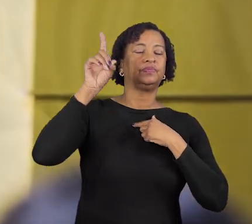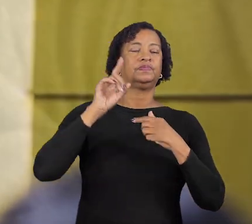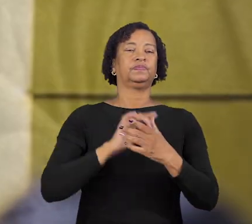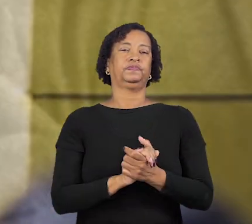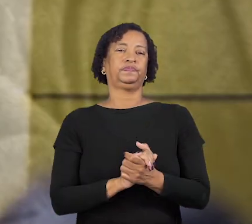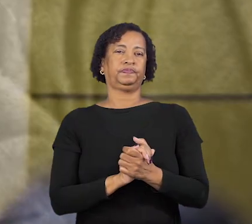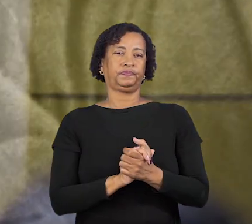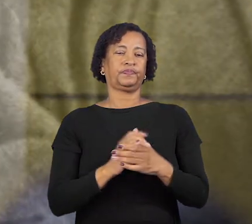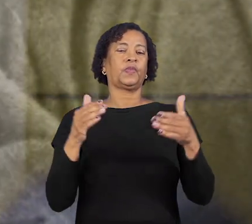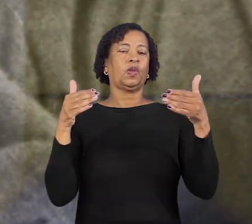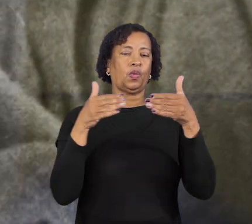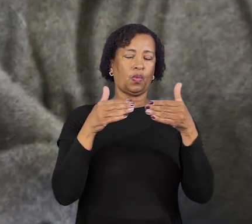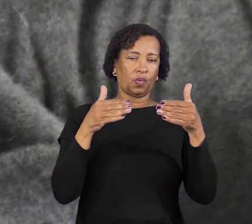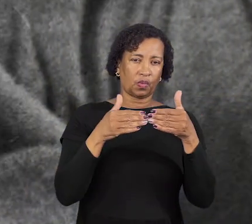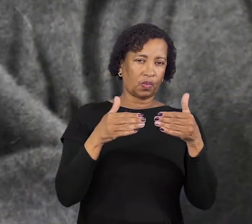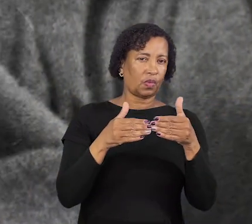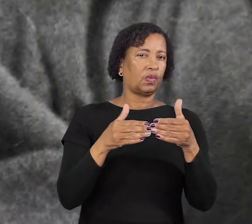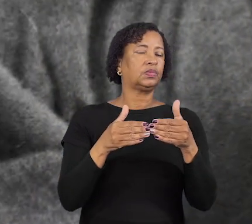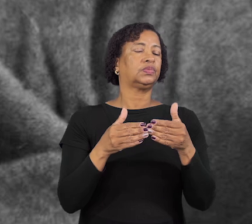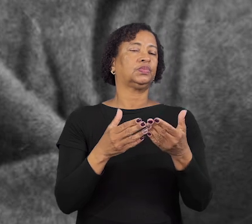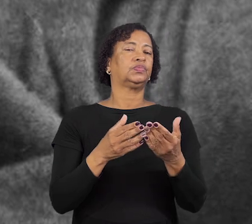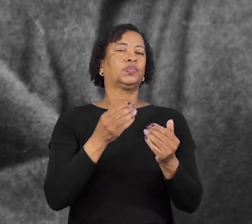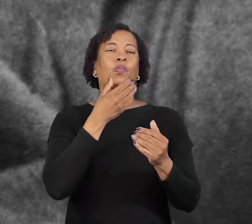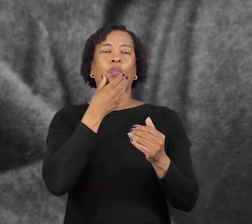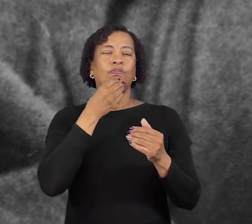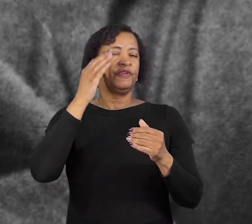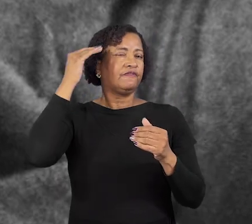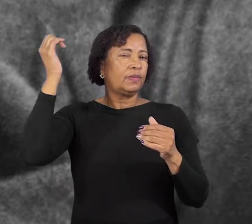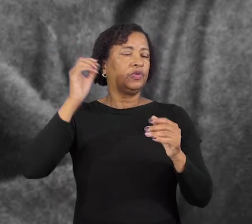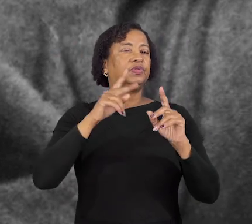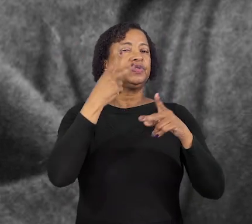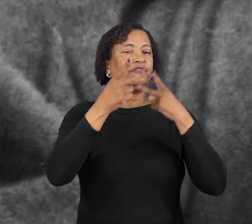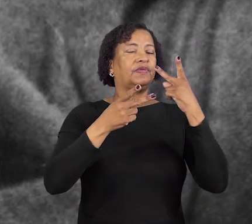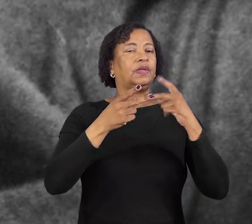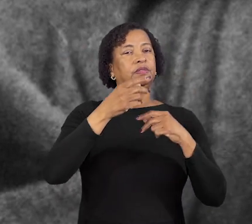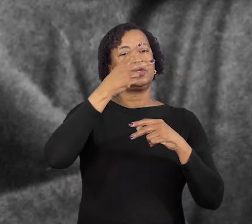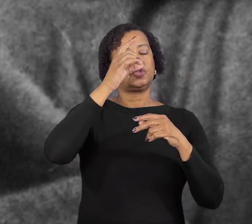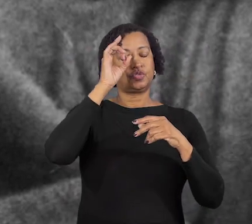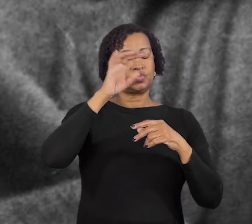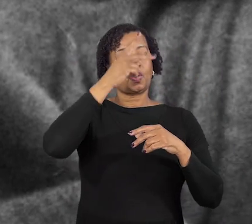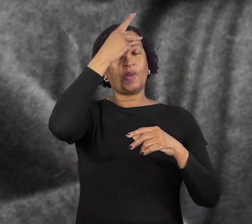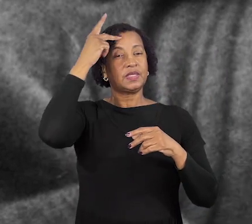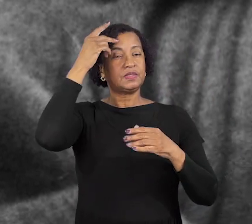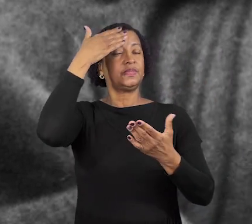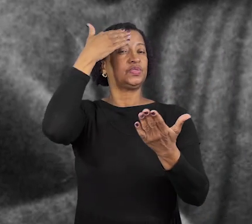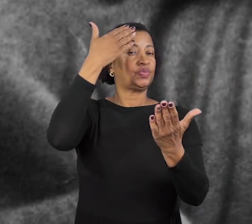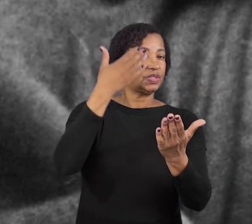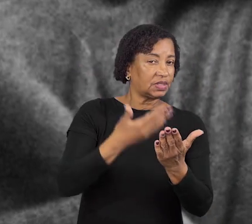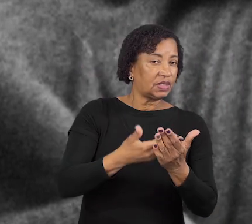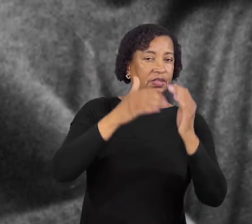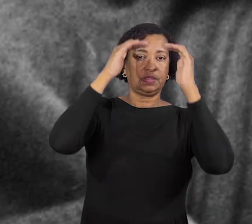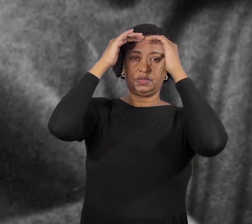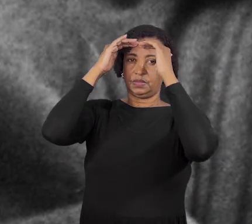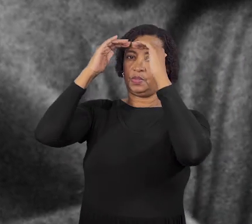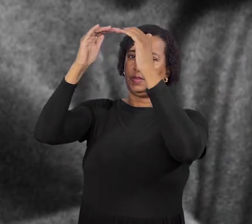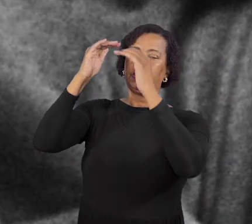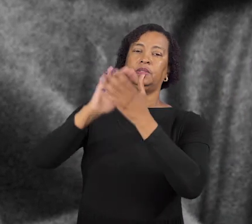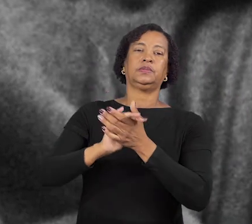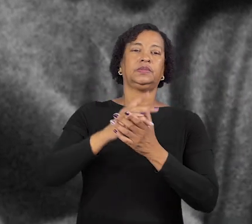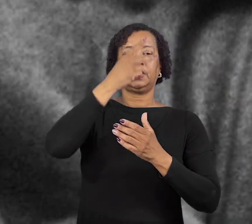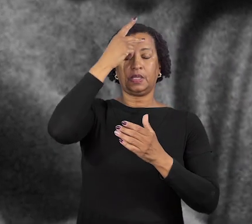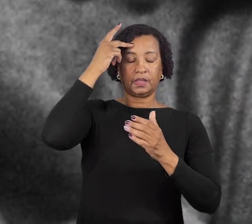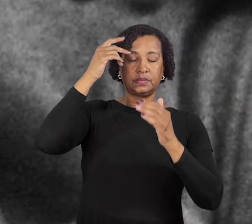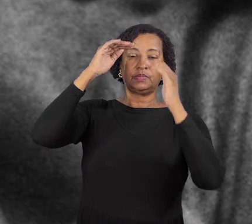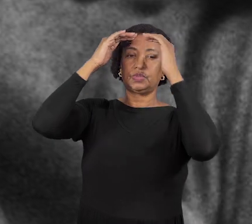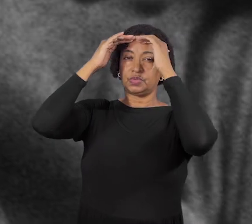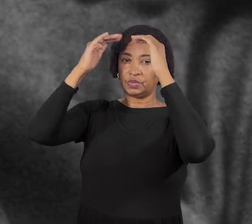Deus. Concordo com Dietrich Bonhoeffer quando ele disse, apenas os que creem obedecem e quem obedece crê.